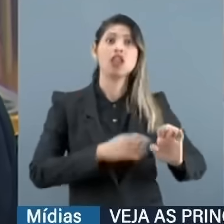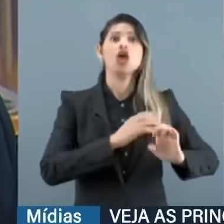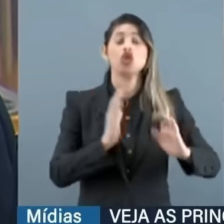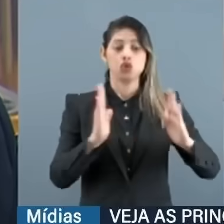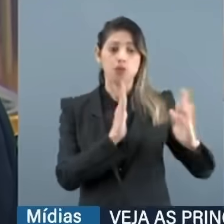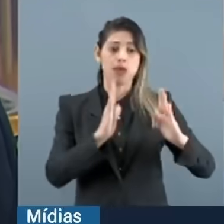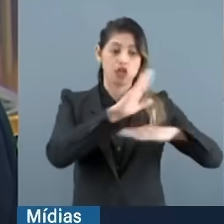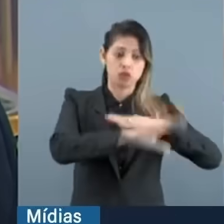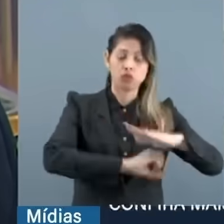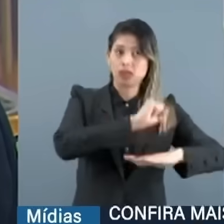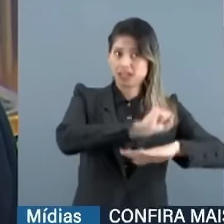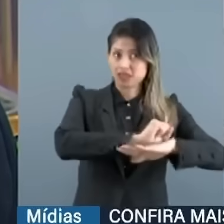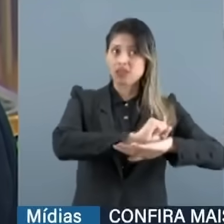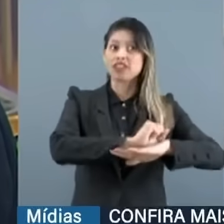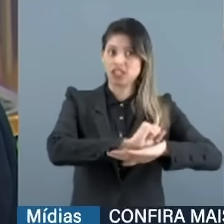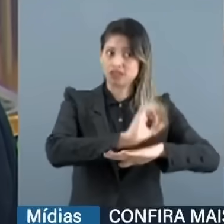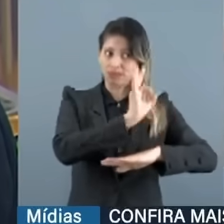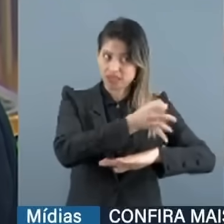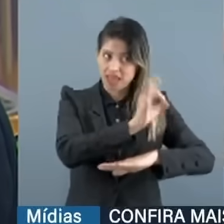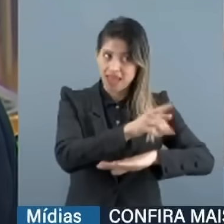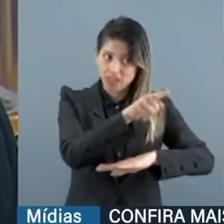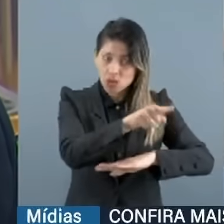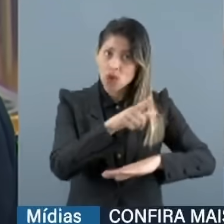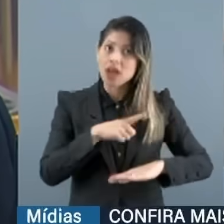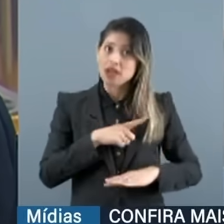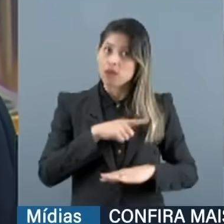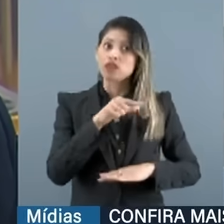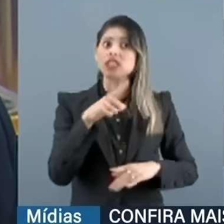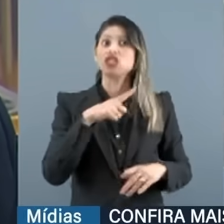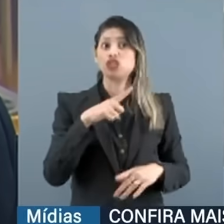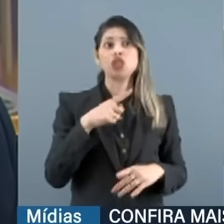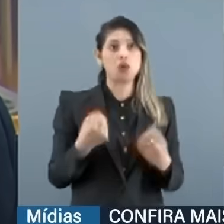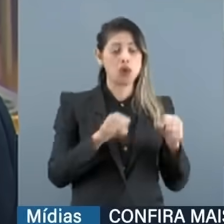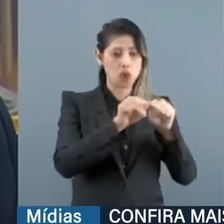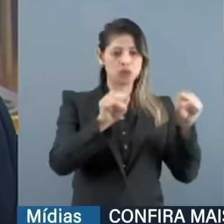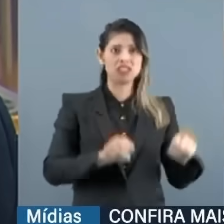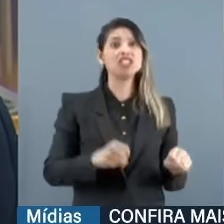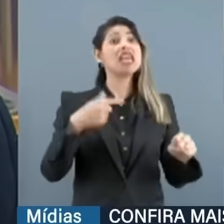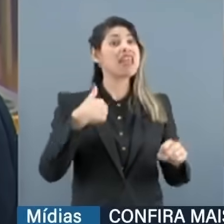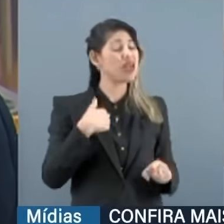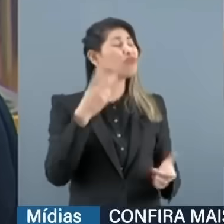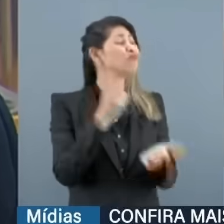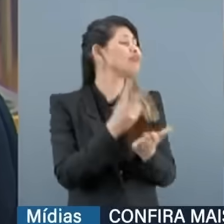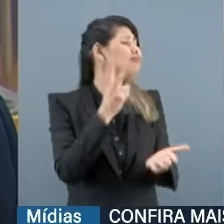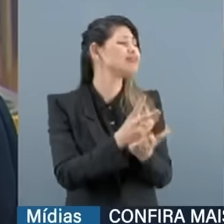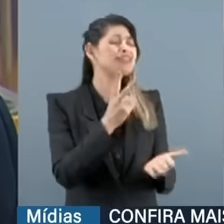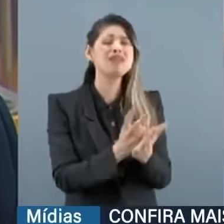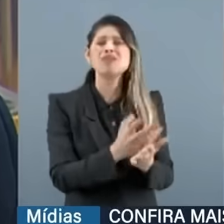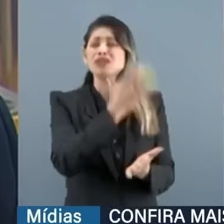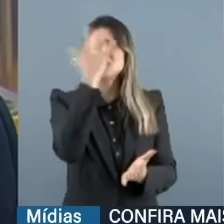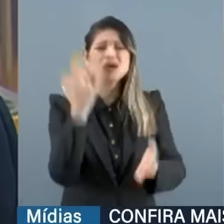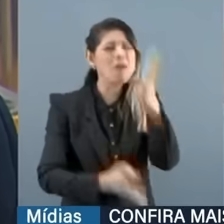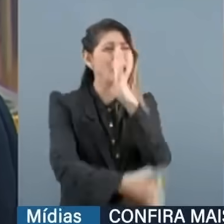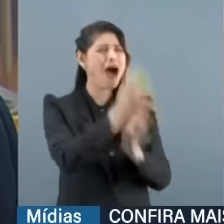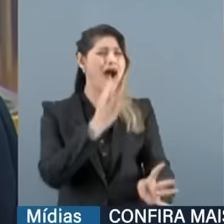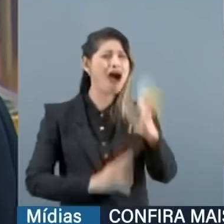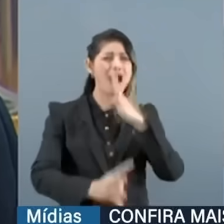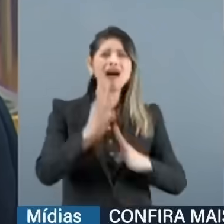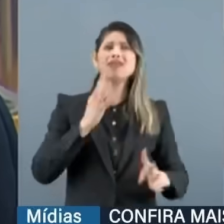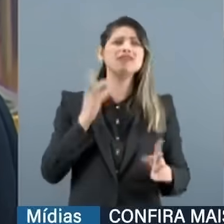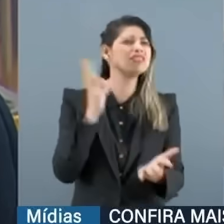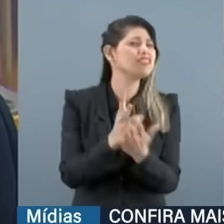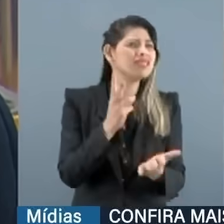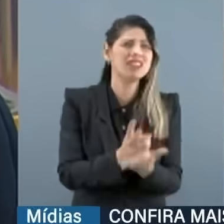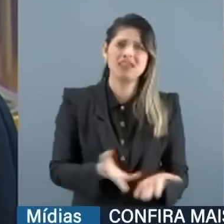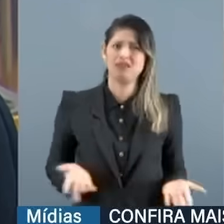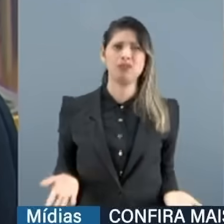movido por sentimentos que estava sendo injustiçado por um sistema. Eu também sou o tempo todo injustiçada. Se tem uma pessoa nessa